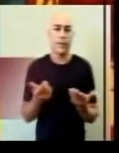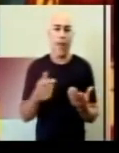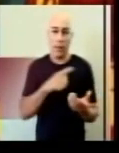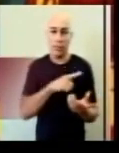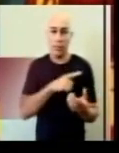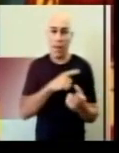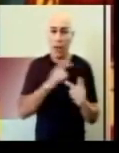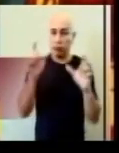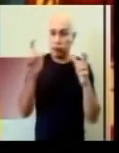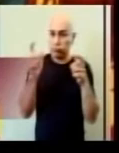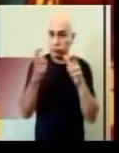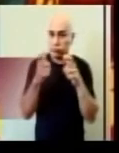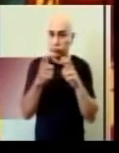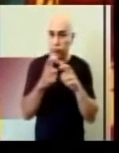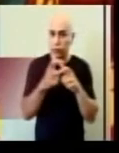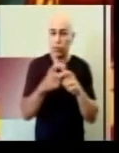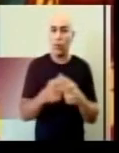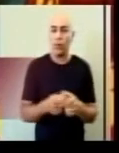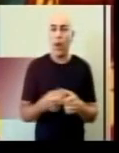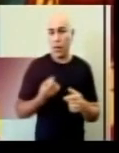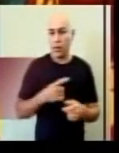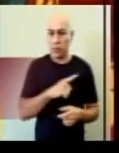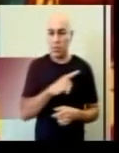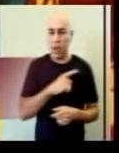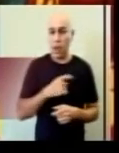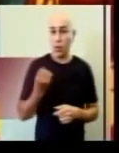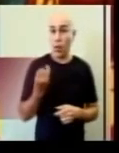redução, porém a gente ainda está com um número alto.